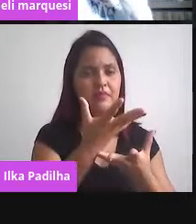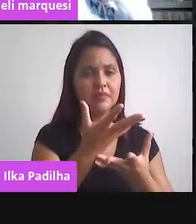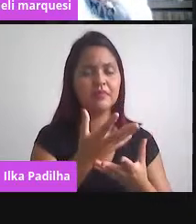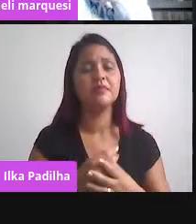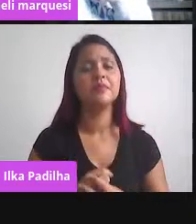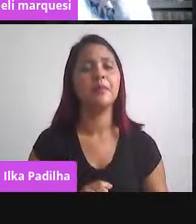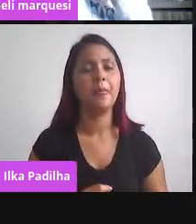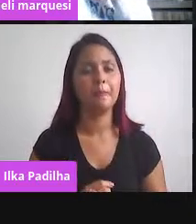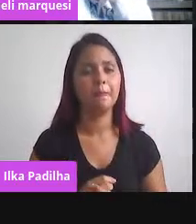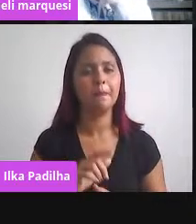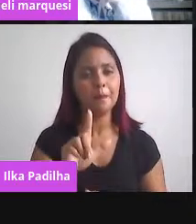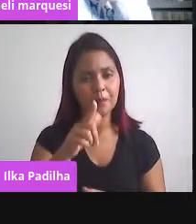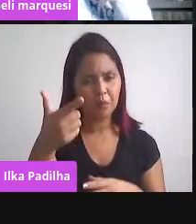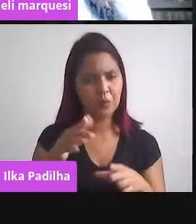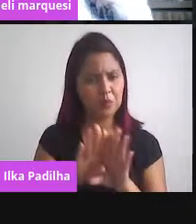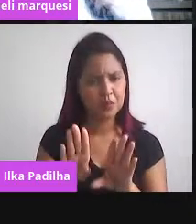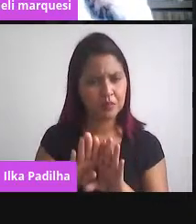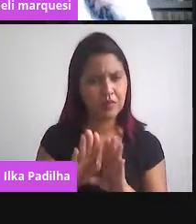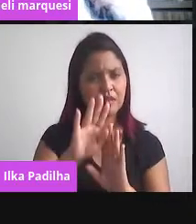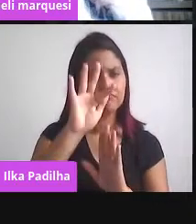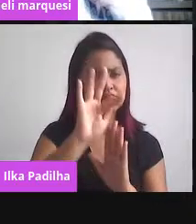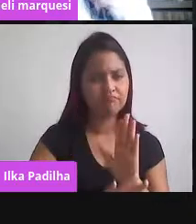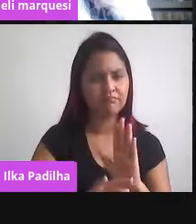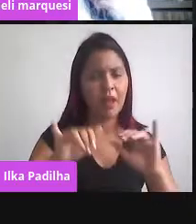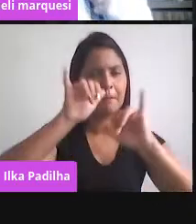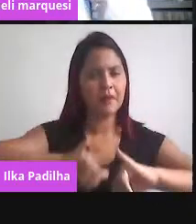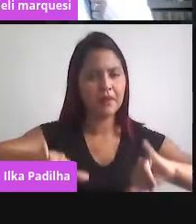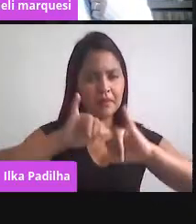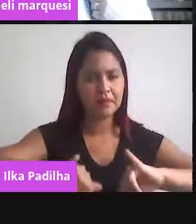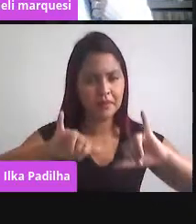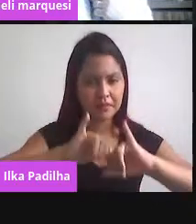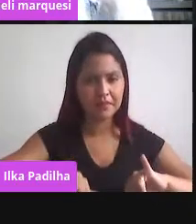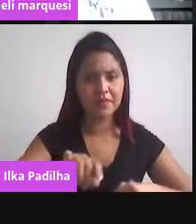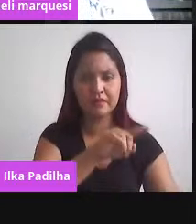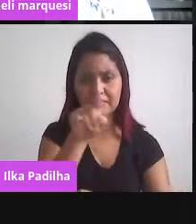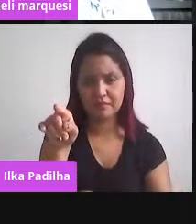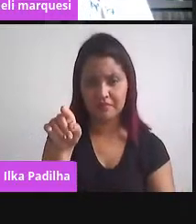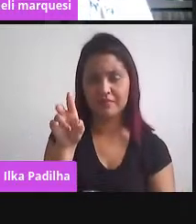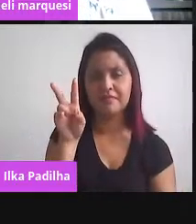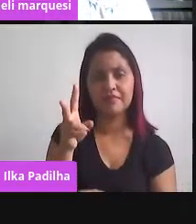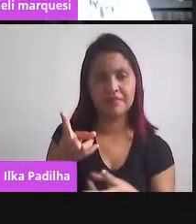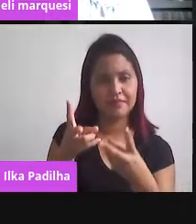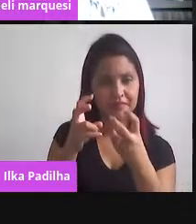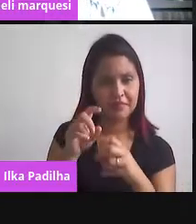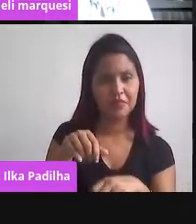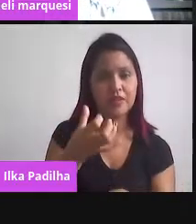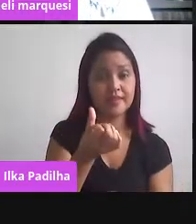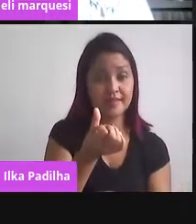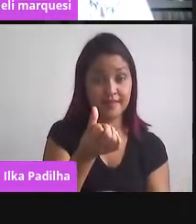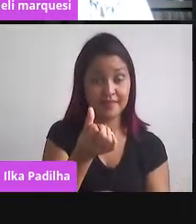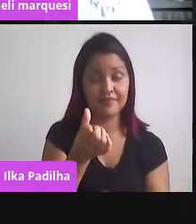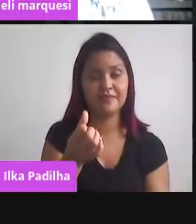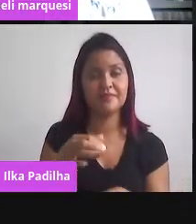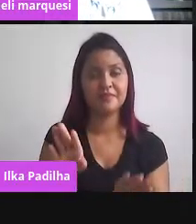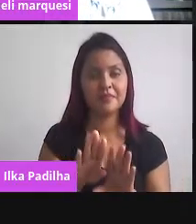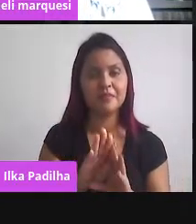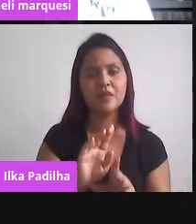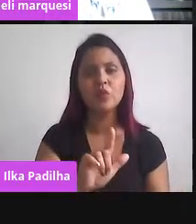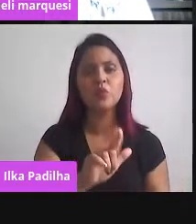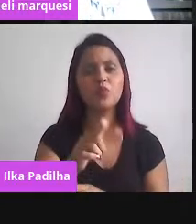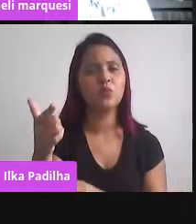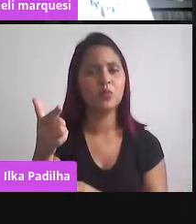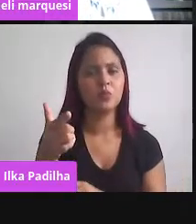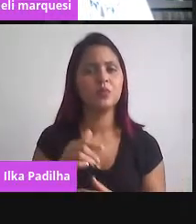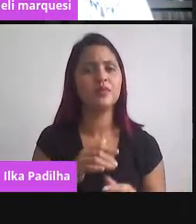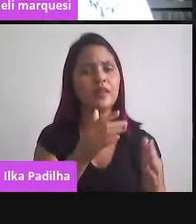teve uma outra também, texto publicitário, como vocês estão vendo aí, o item 6. Uma outra